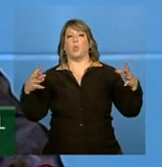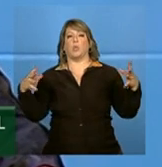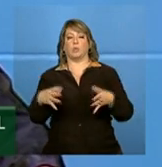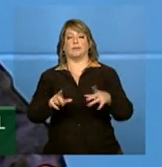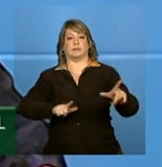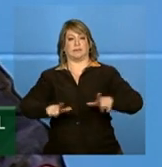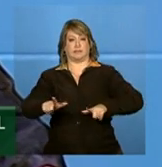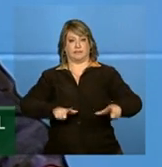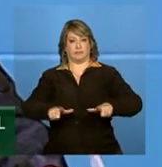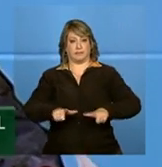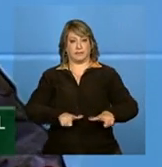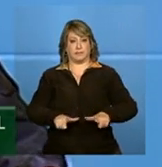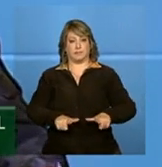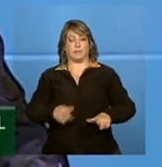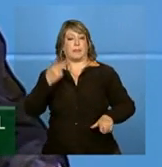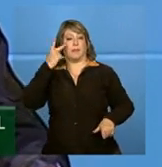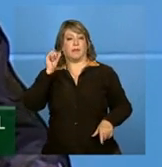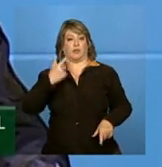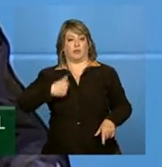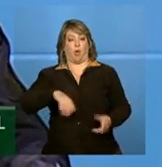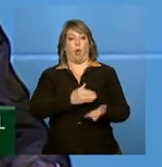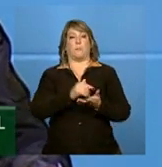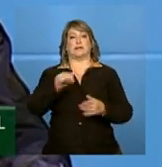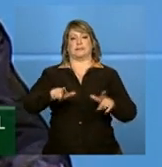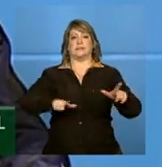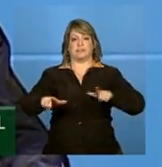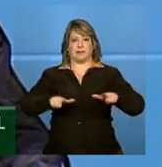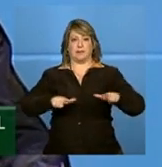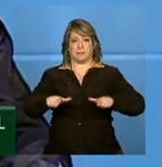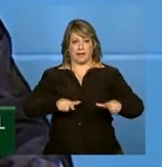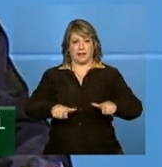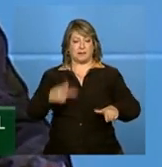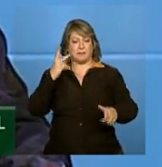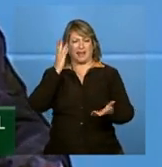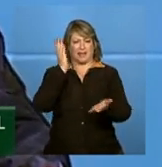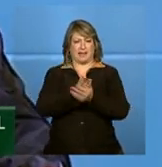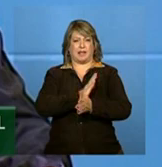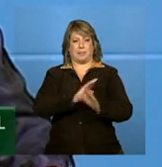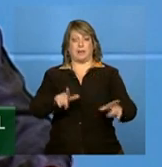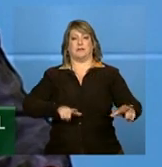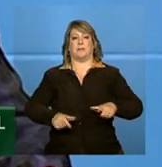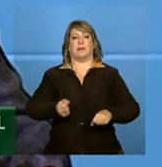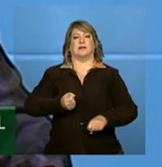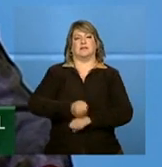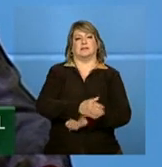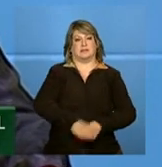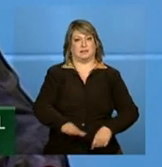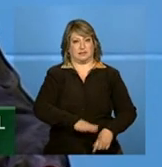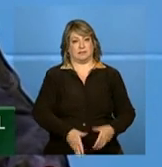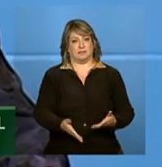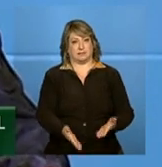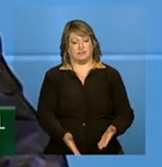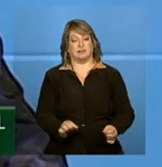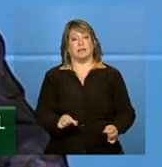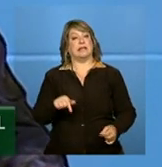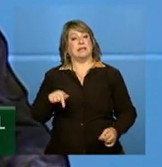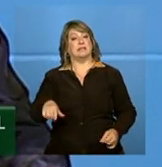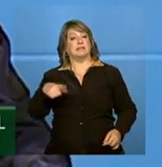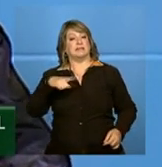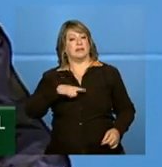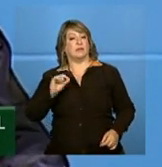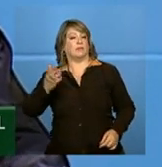para que iniciarmos esse trabalho para a erradicação do trabalho infantil no Brasil vem de um